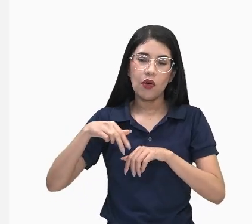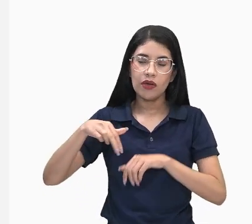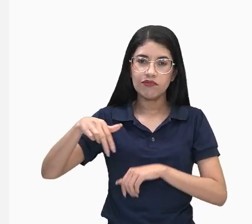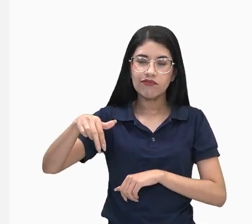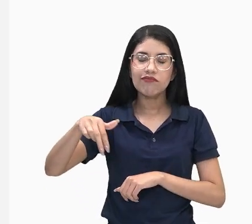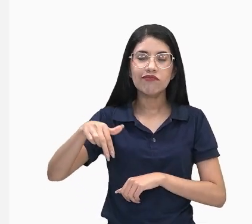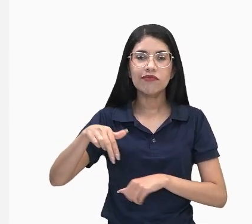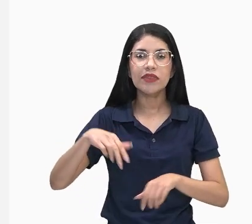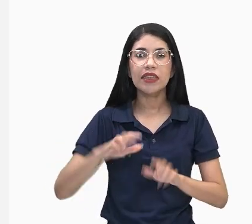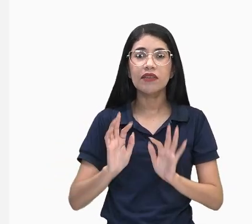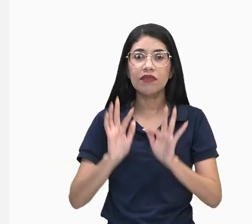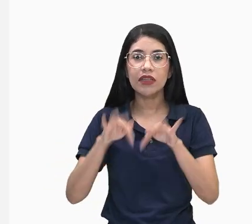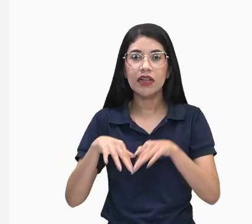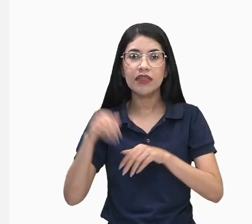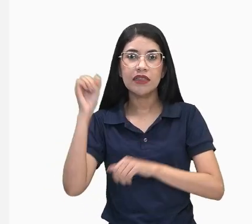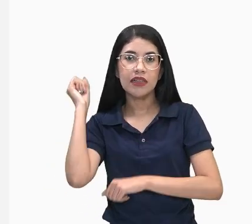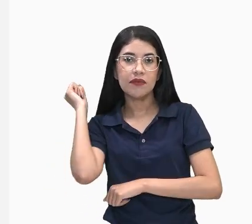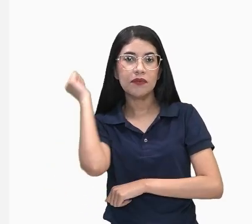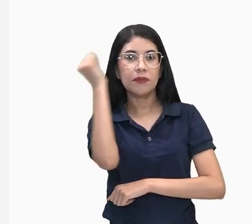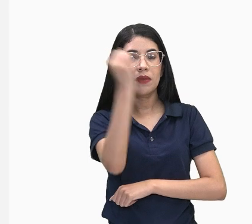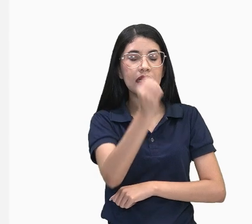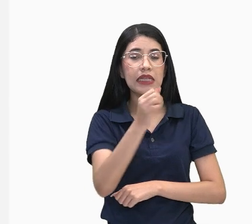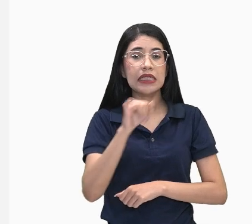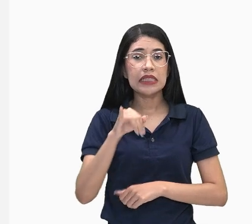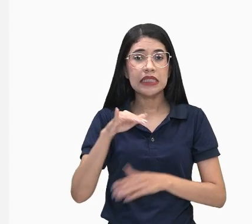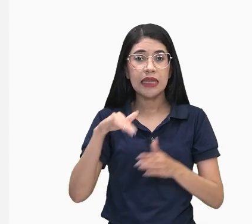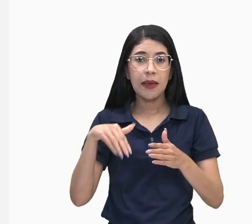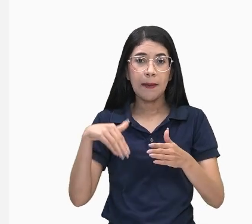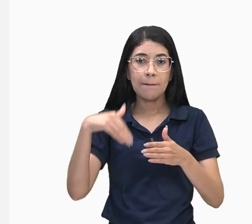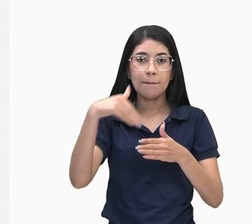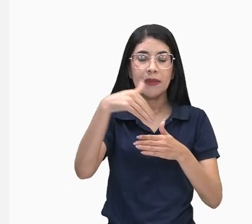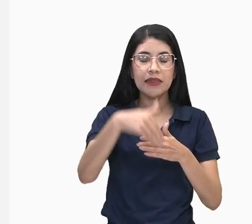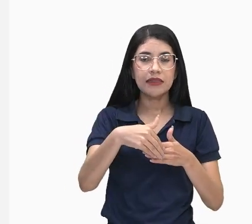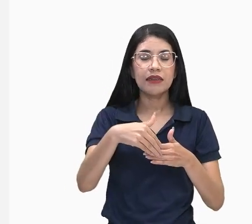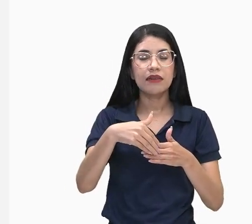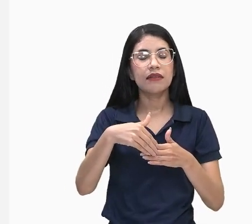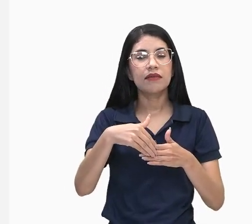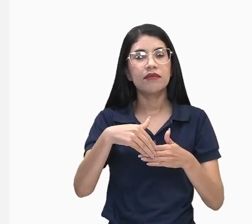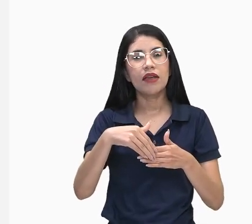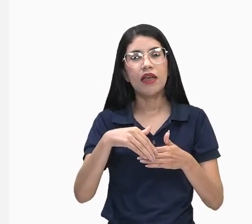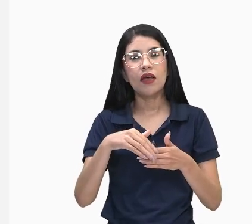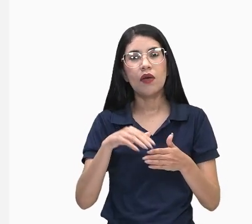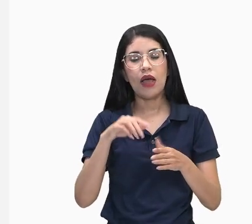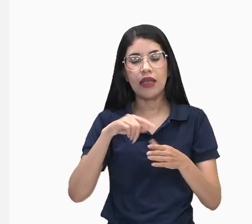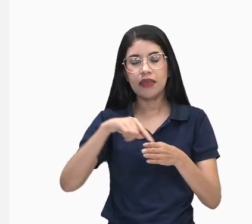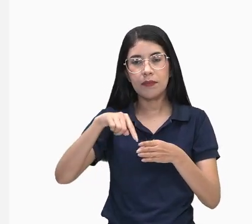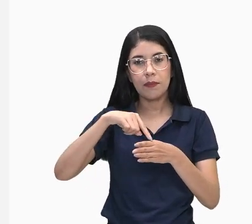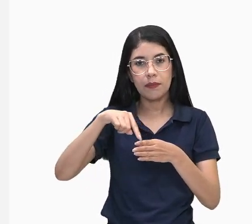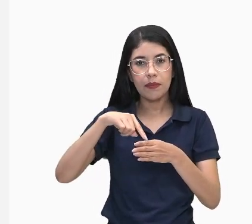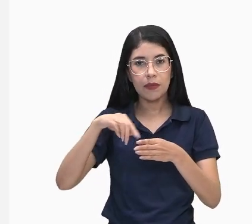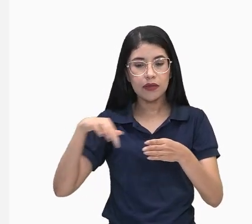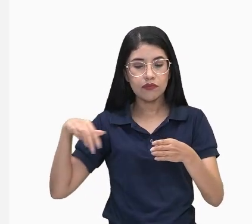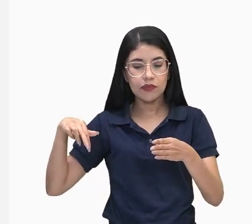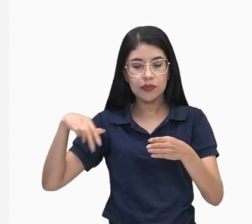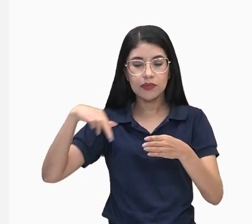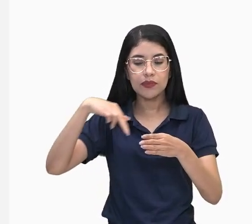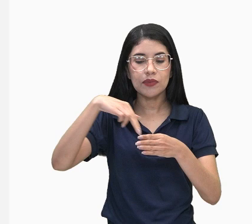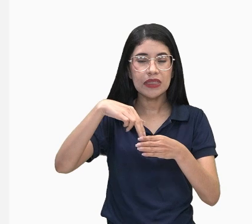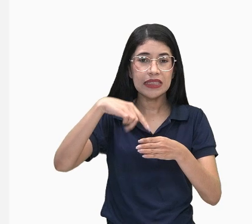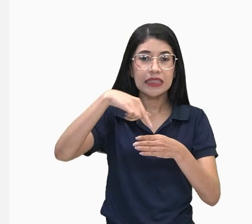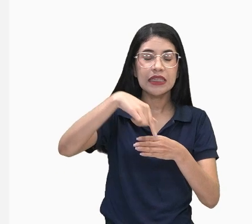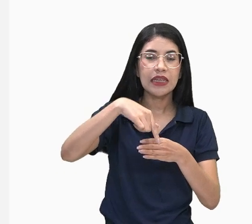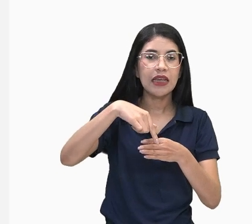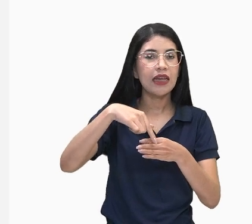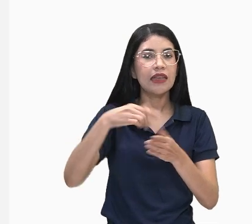e finaliza com o lançamento. Se ele ultrapassar ali algum centímetro o marco final dessa pista, ele queima